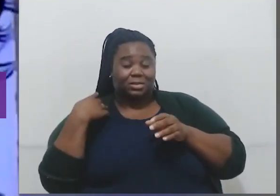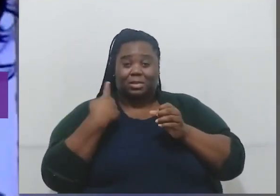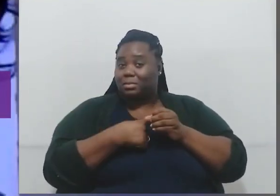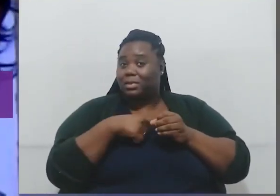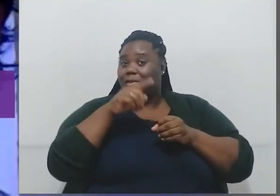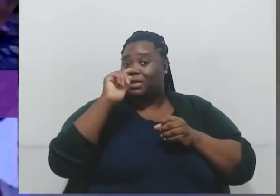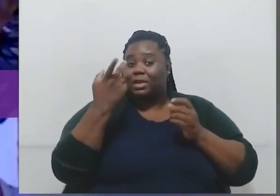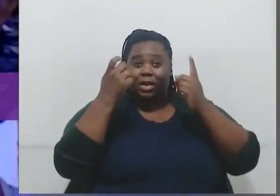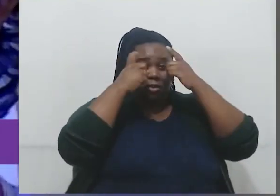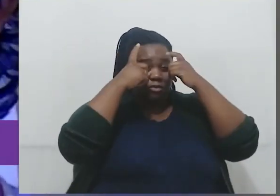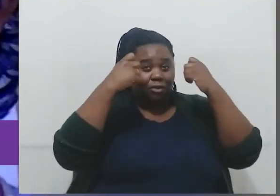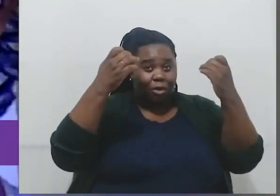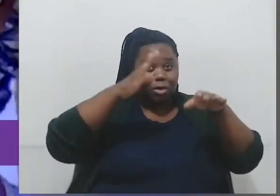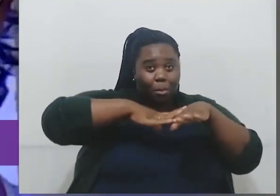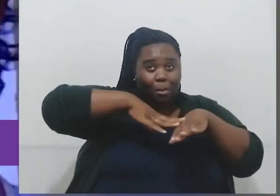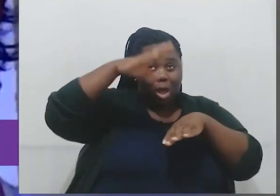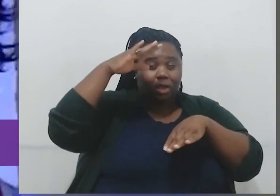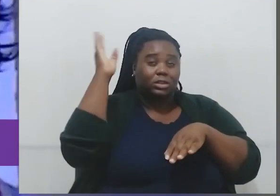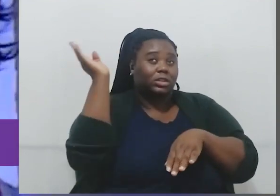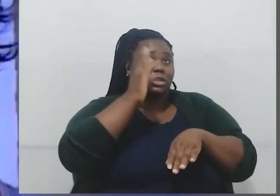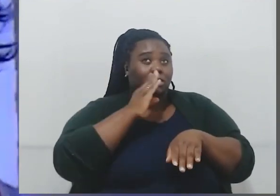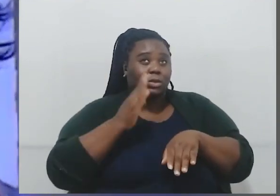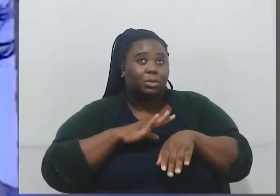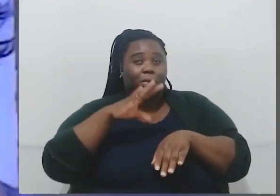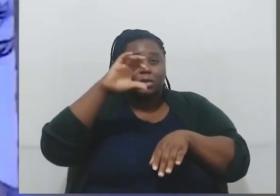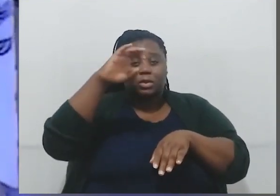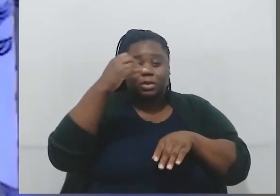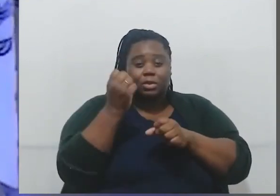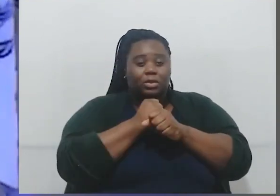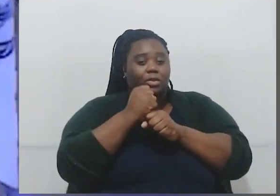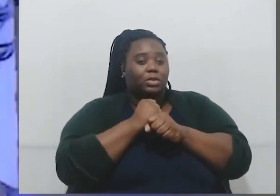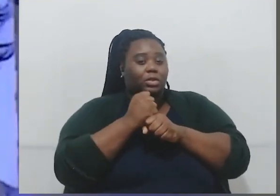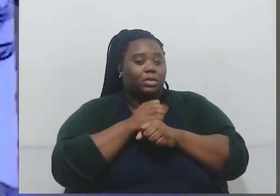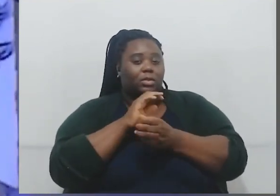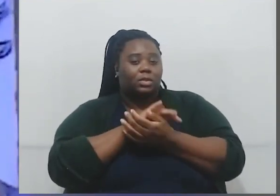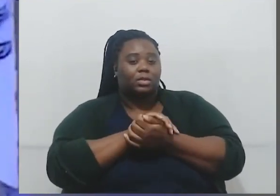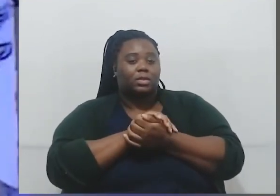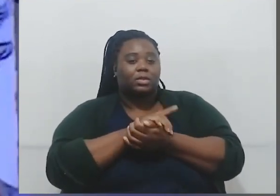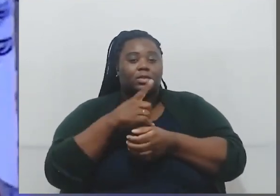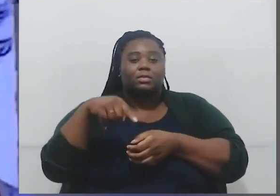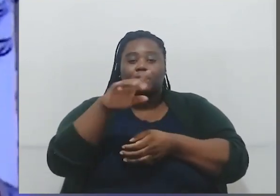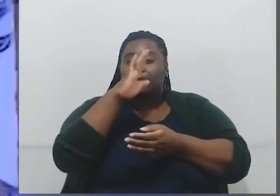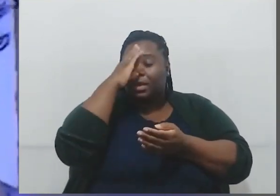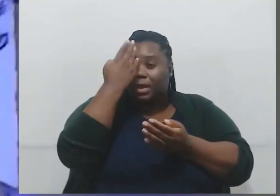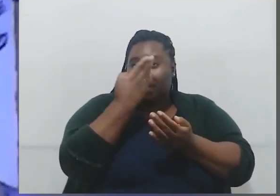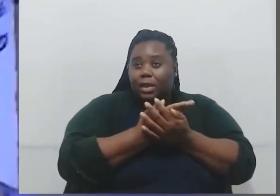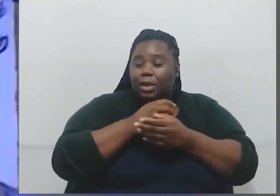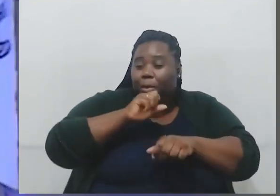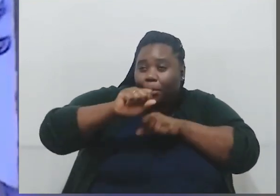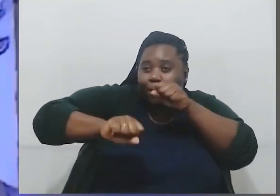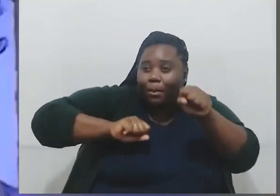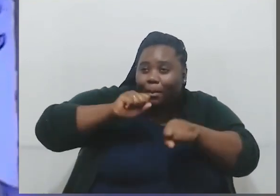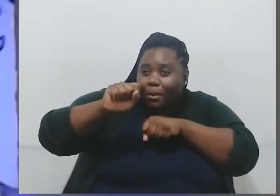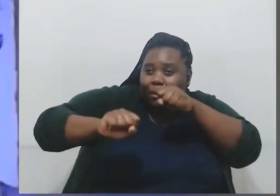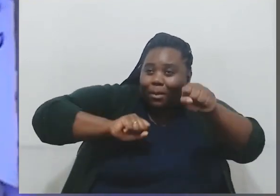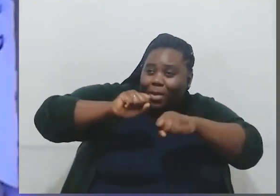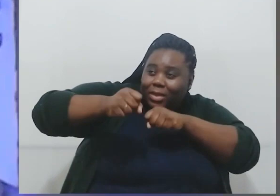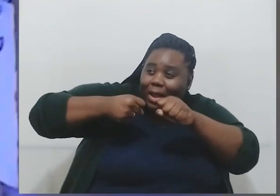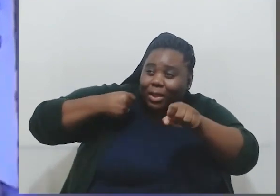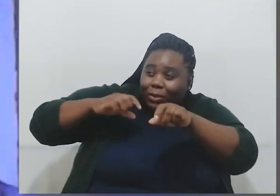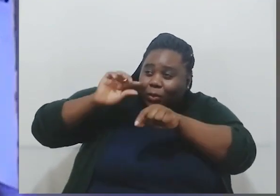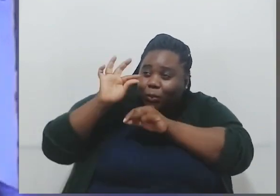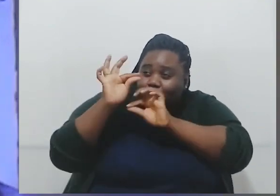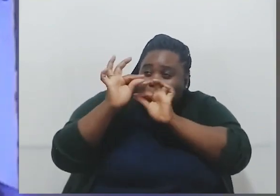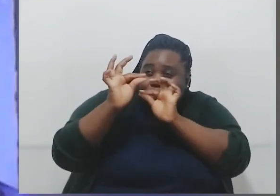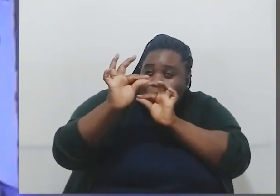de 90, amigo, tu acredita que eu andava de bicicleta da periferia até o centro todos os dias